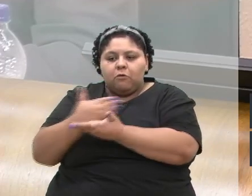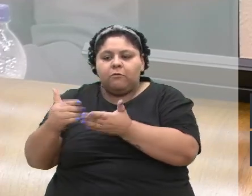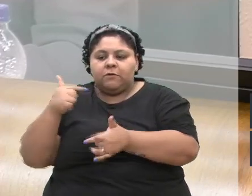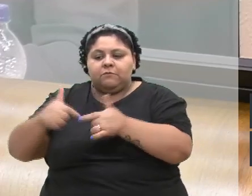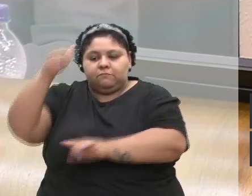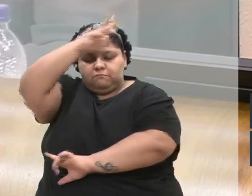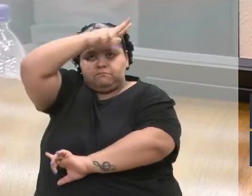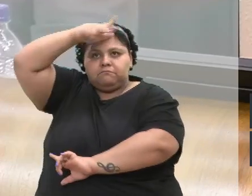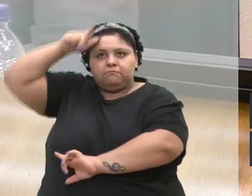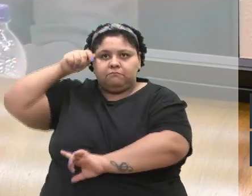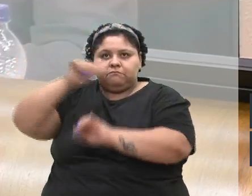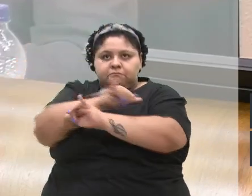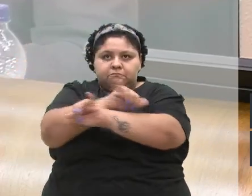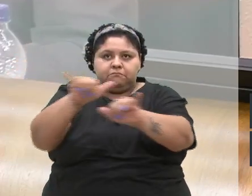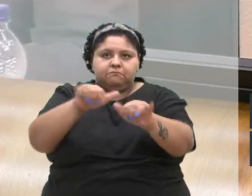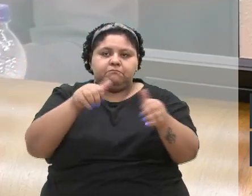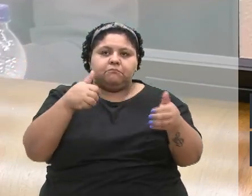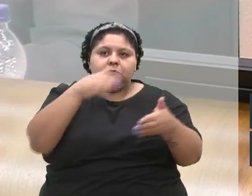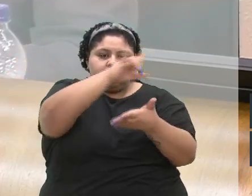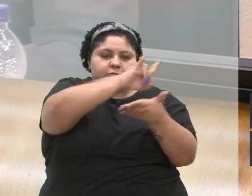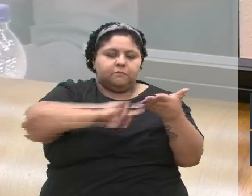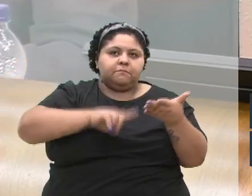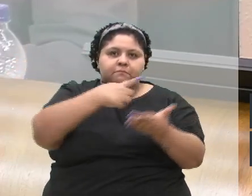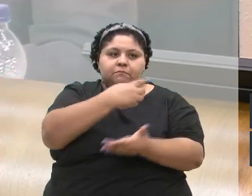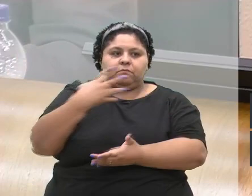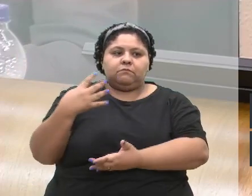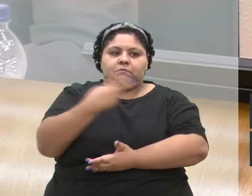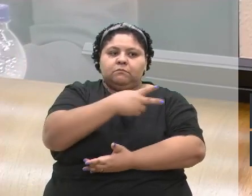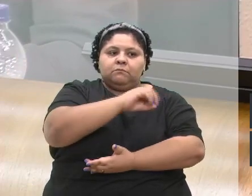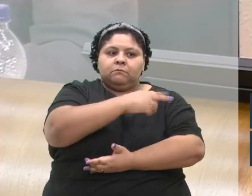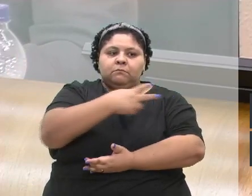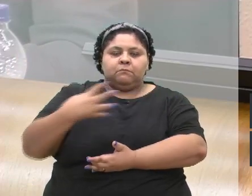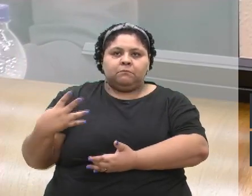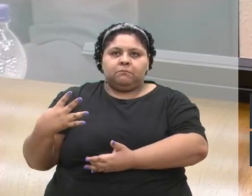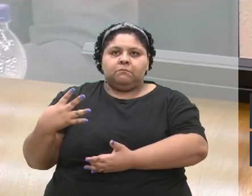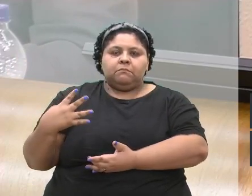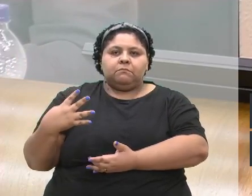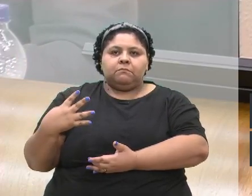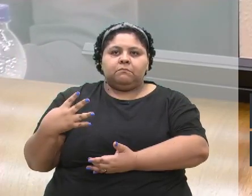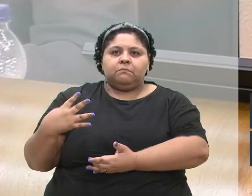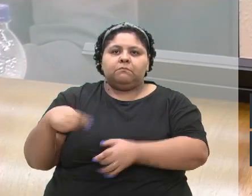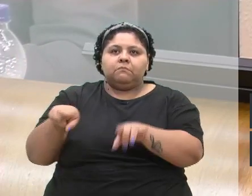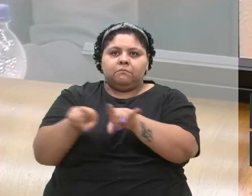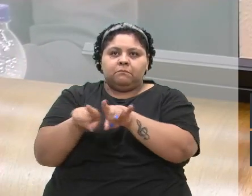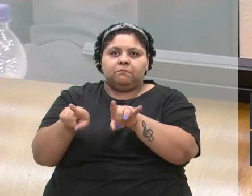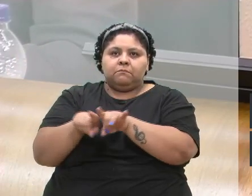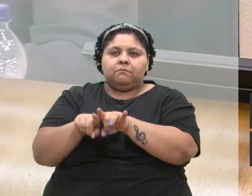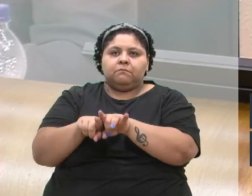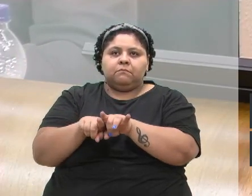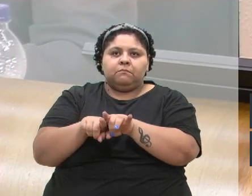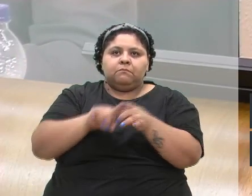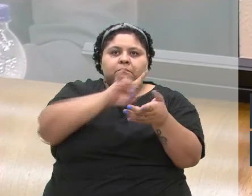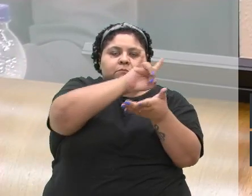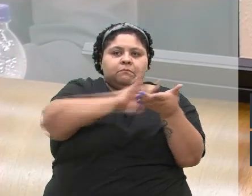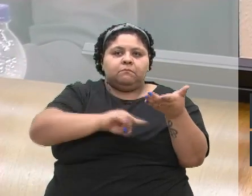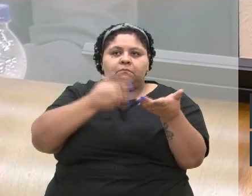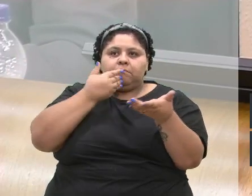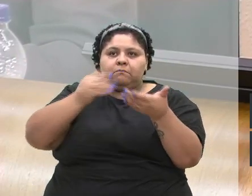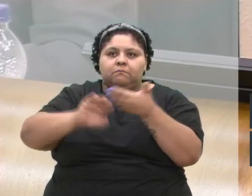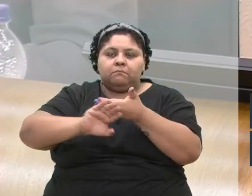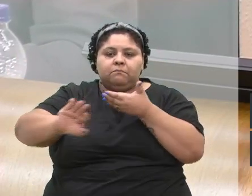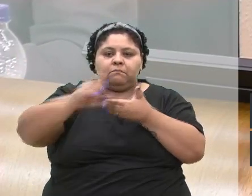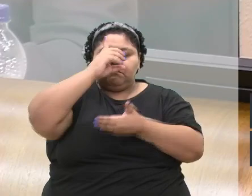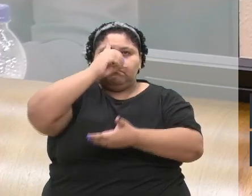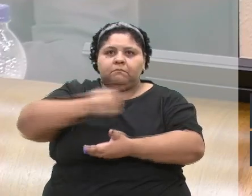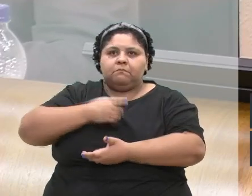Municipal conforme informado através do documento externo 14/23 Considerando o requerimento de pedido de licença do mandato do